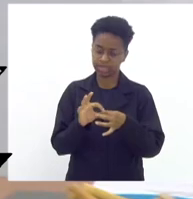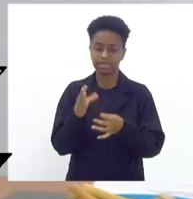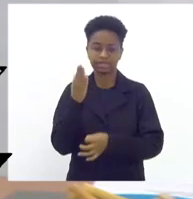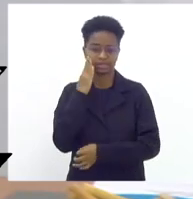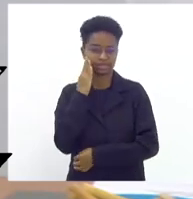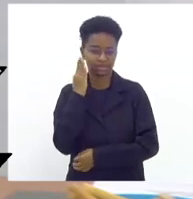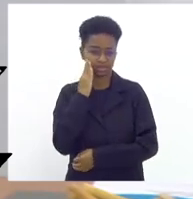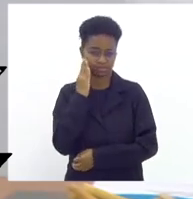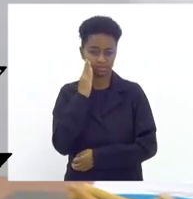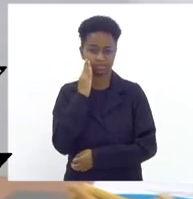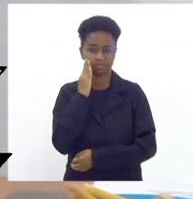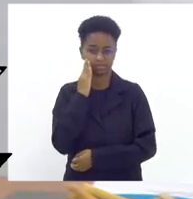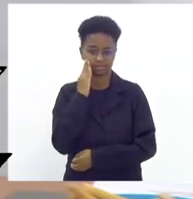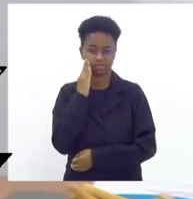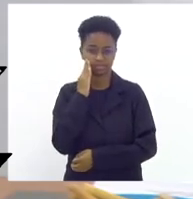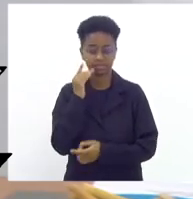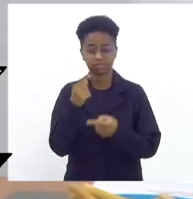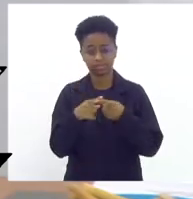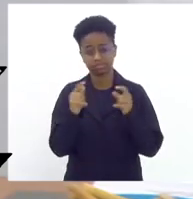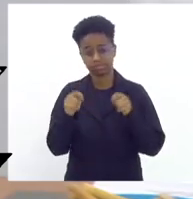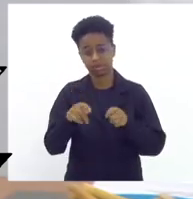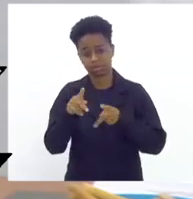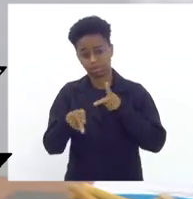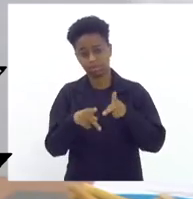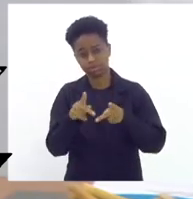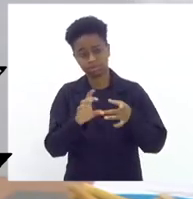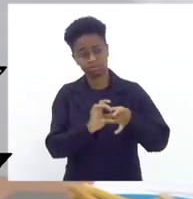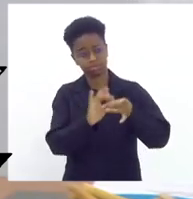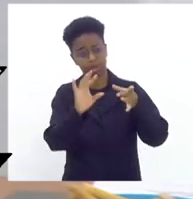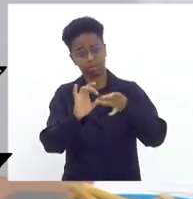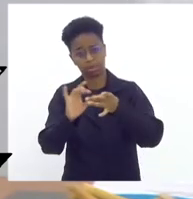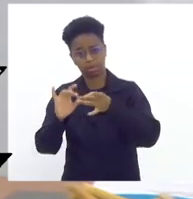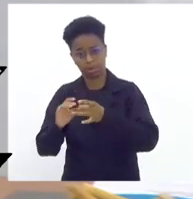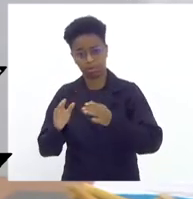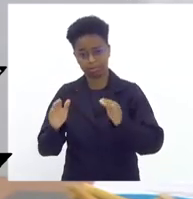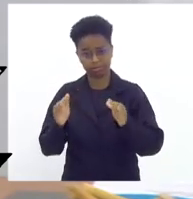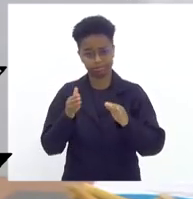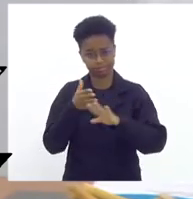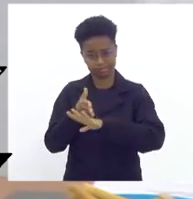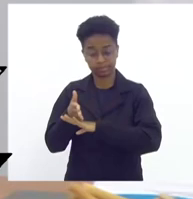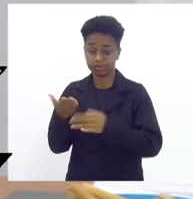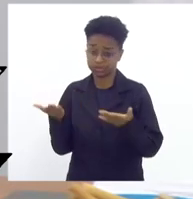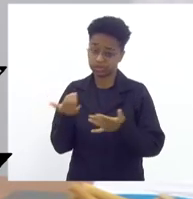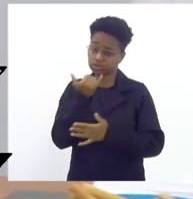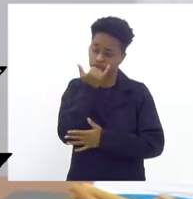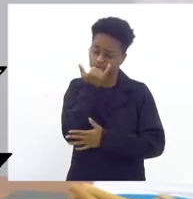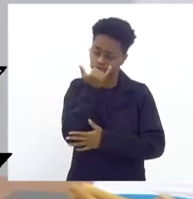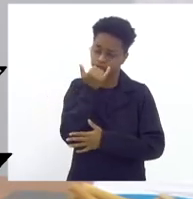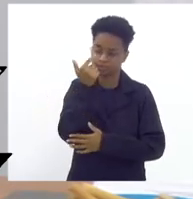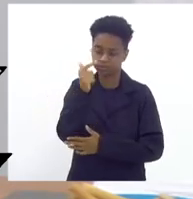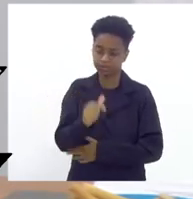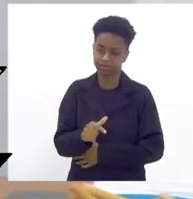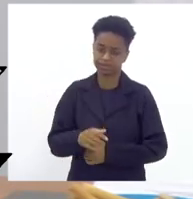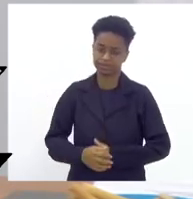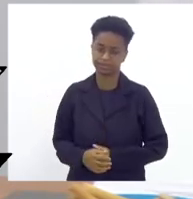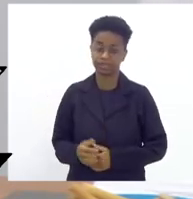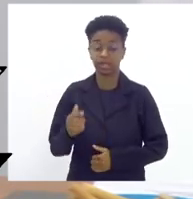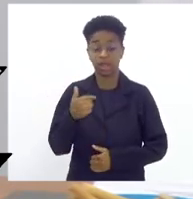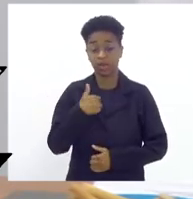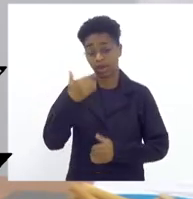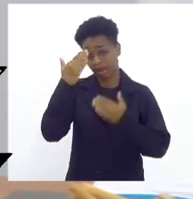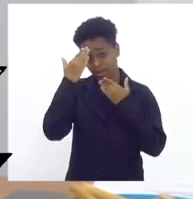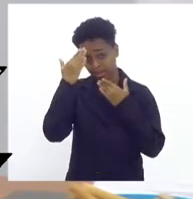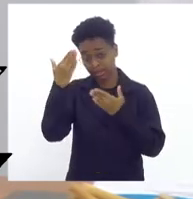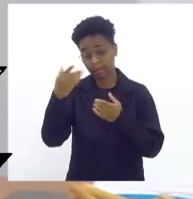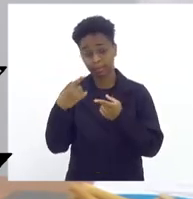sabendo para o nosso povo ter essa abertura então peço milhões de desculpa já agradecendo né que